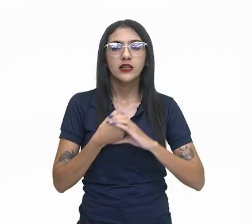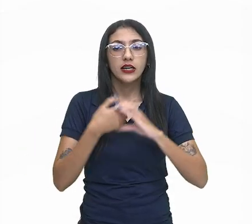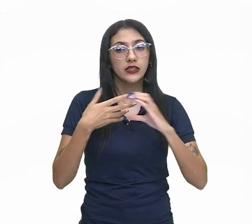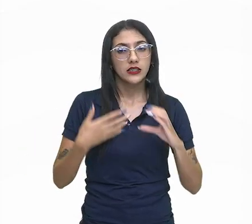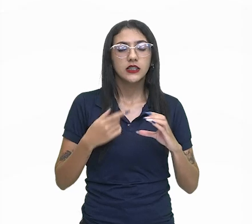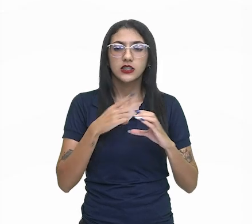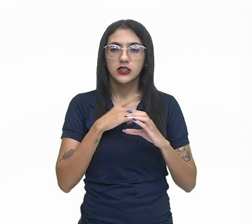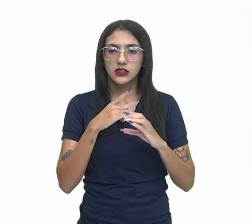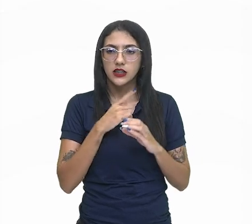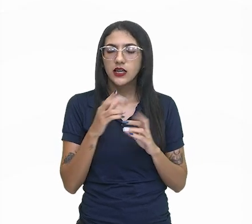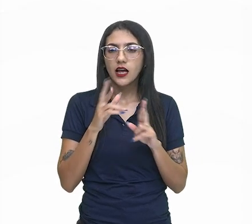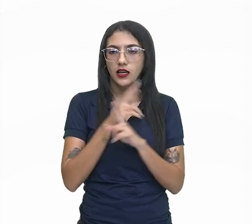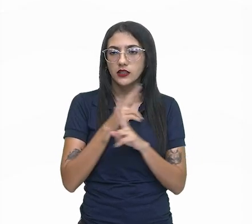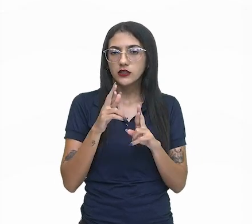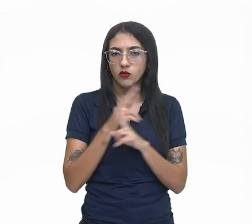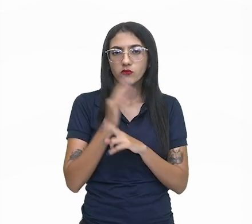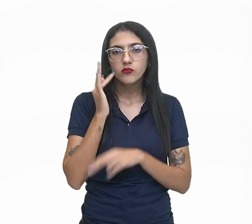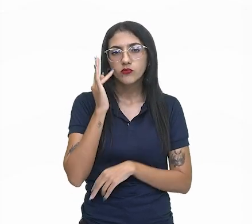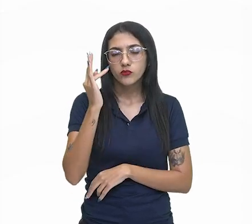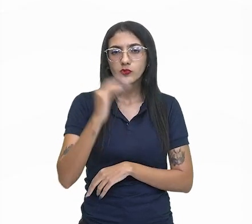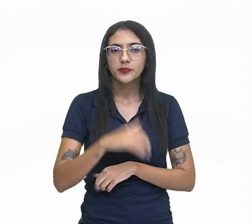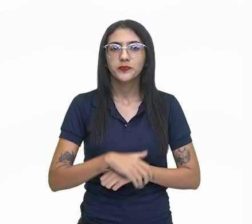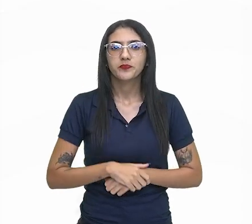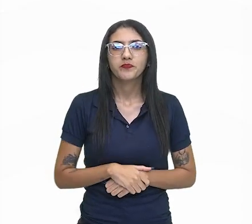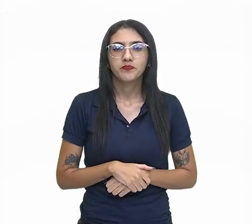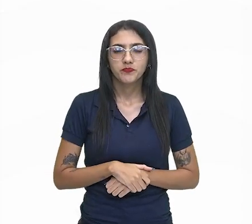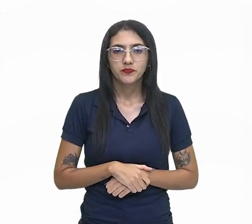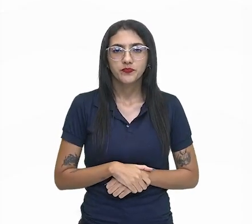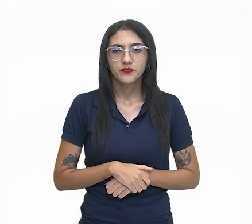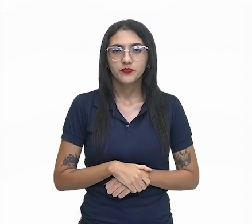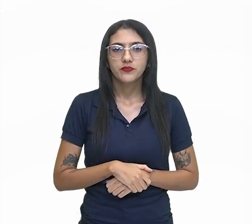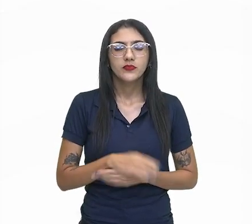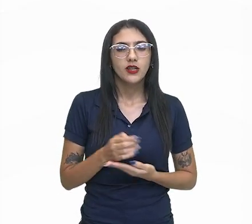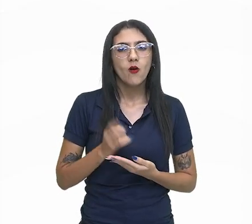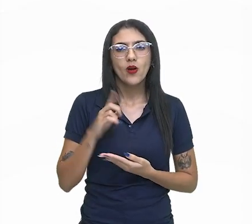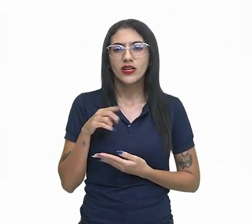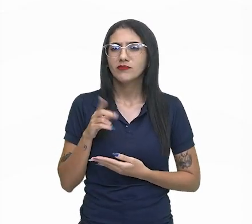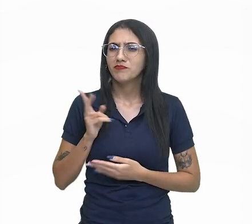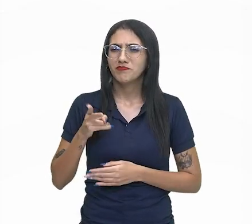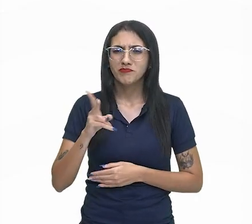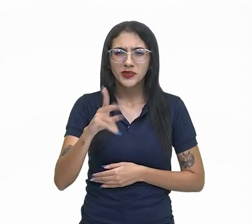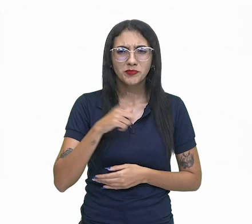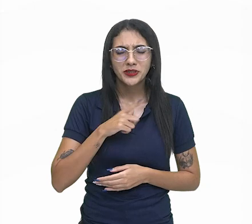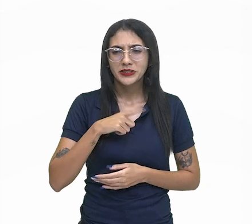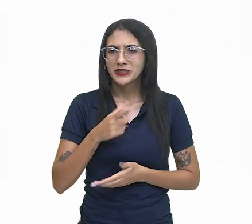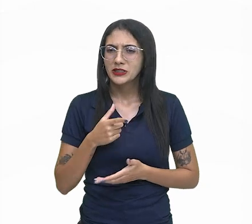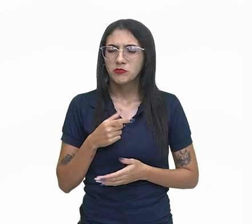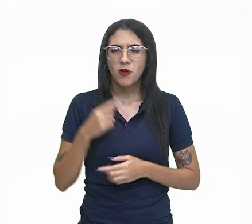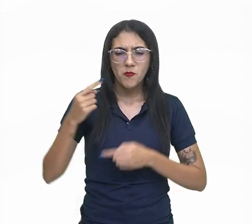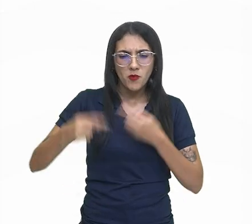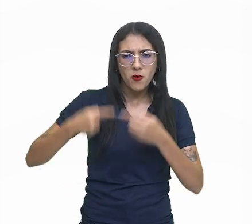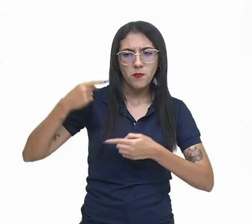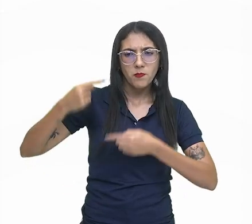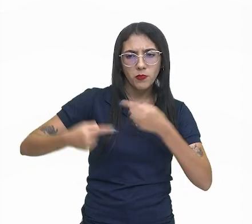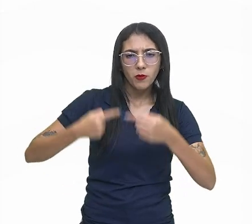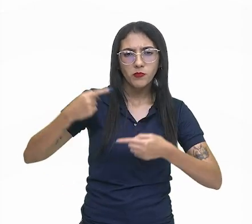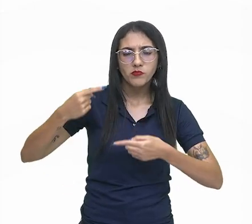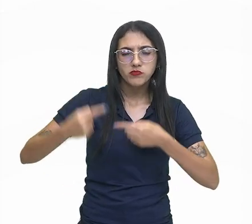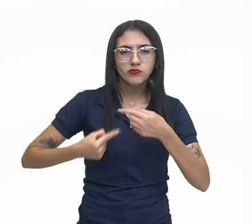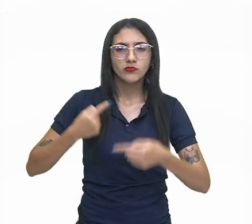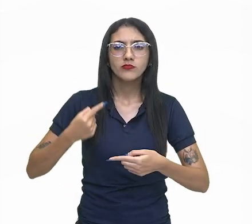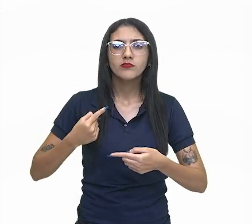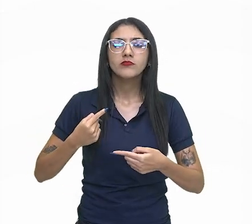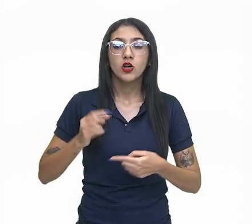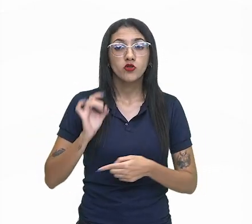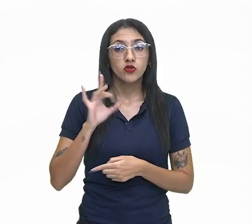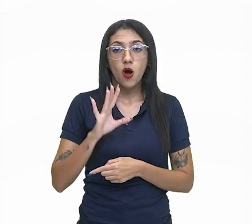era transmitida aos descendentes. Os organismos vivem em constante competição pela sobrevivência e apenas aqueles